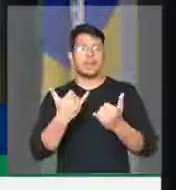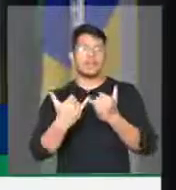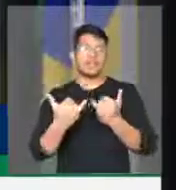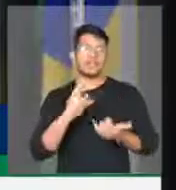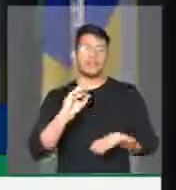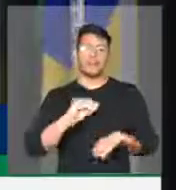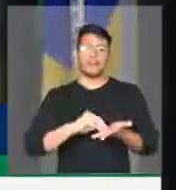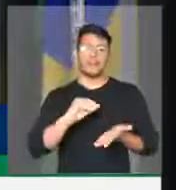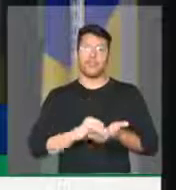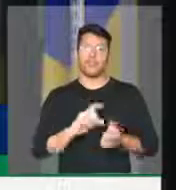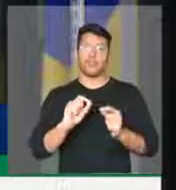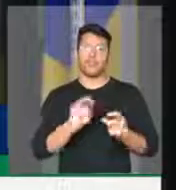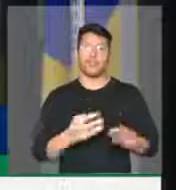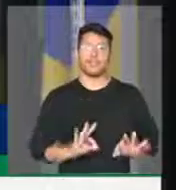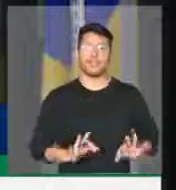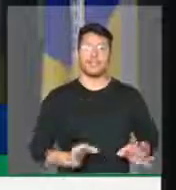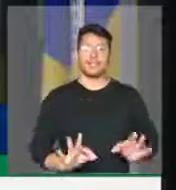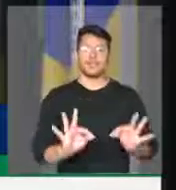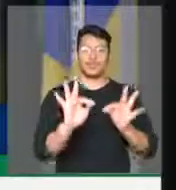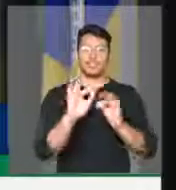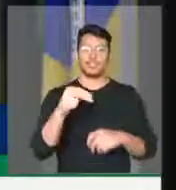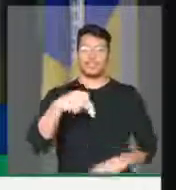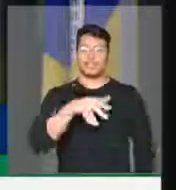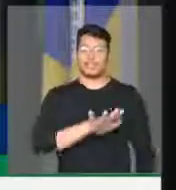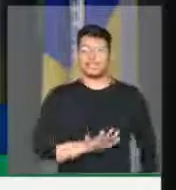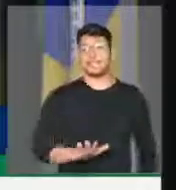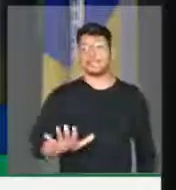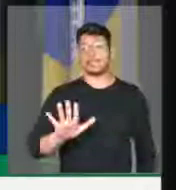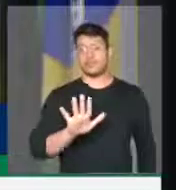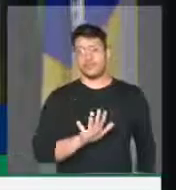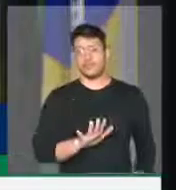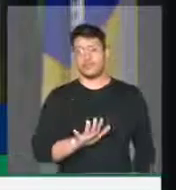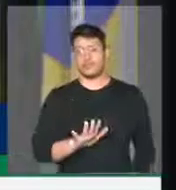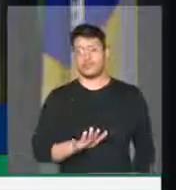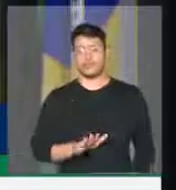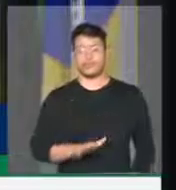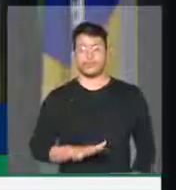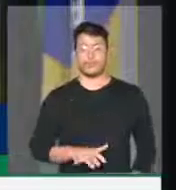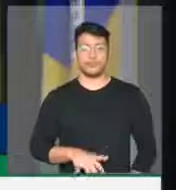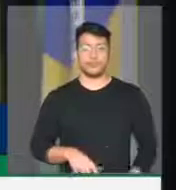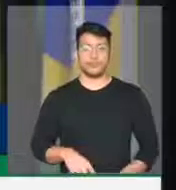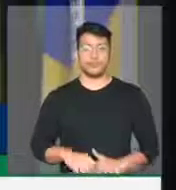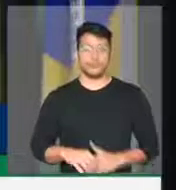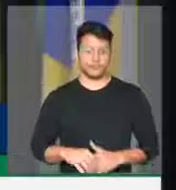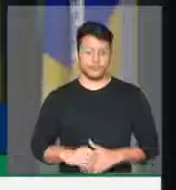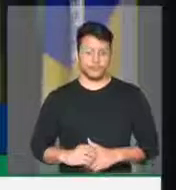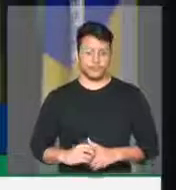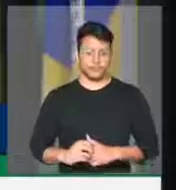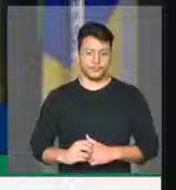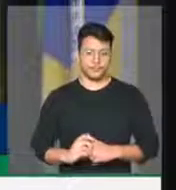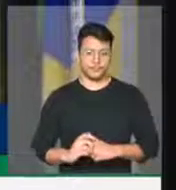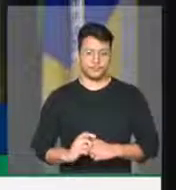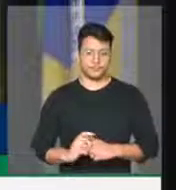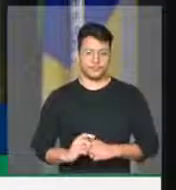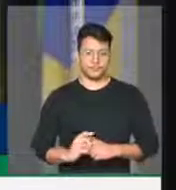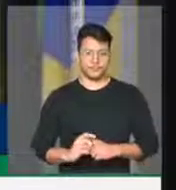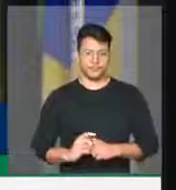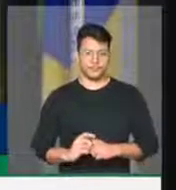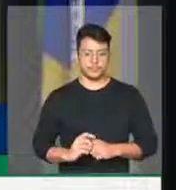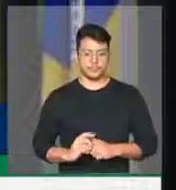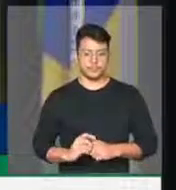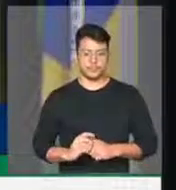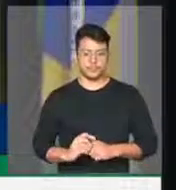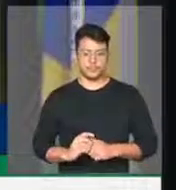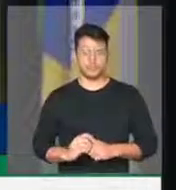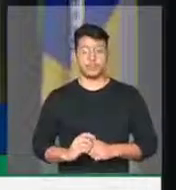de tecnologia nacional, o que de certa maneira aumenta a importância